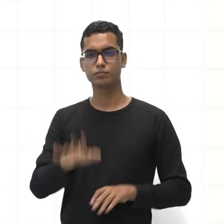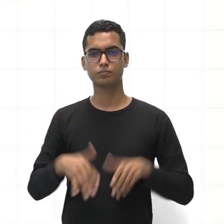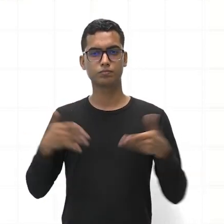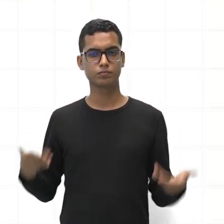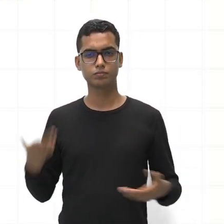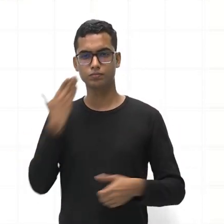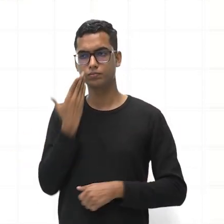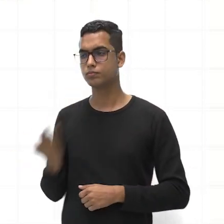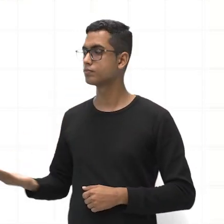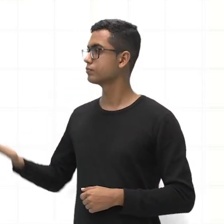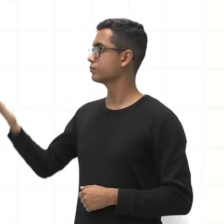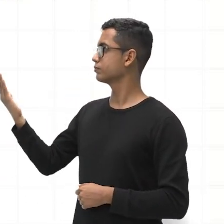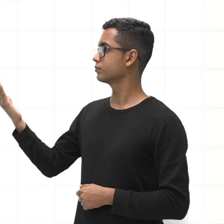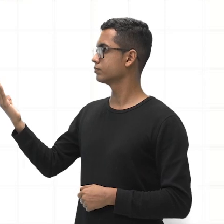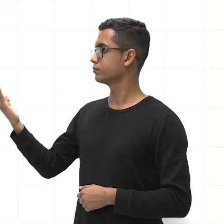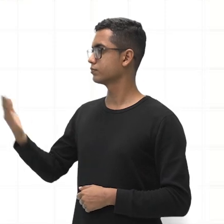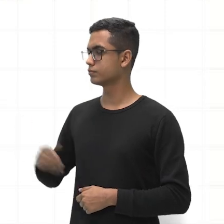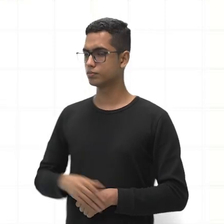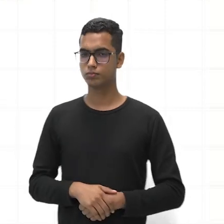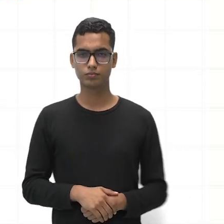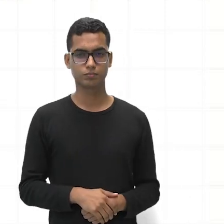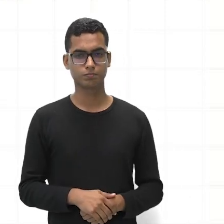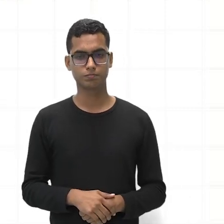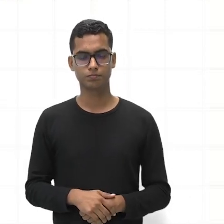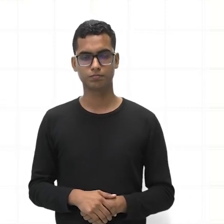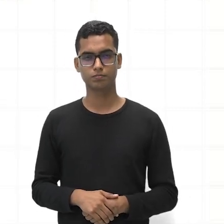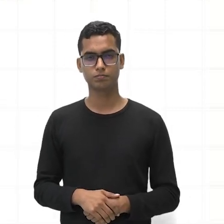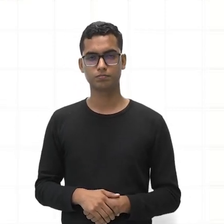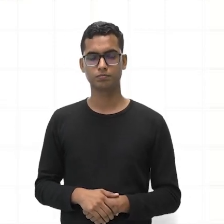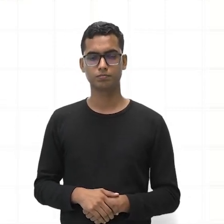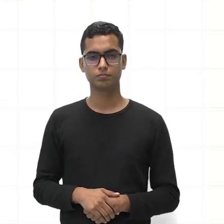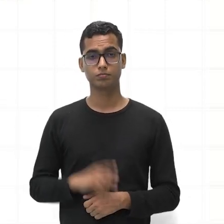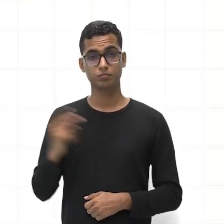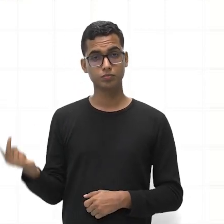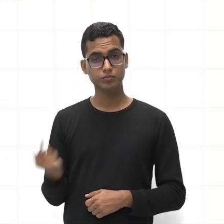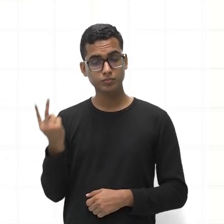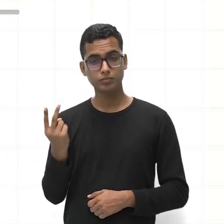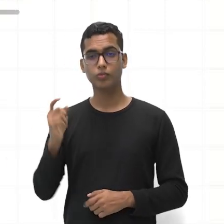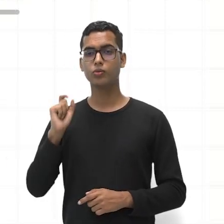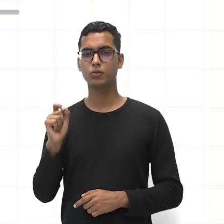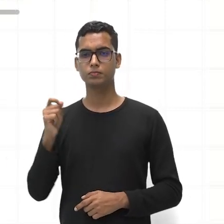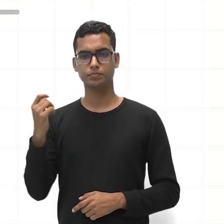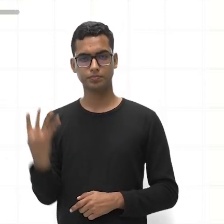né, vamos encontrar aí quem? Né? Esse valor aqui, ó, R$